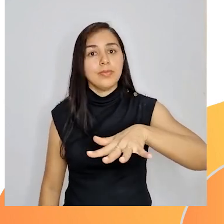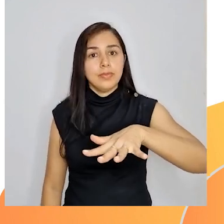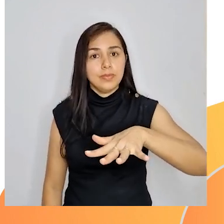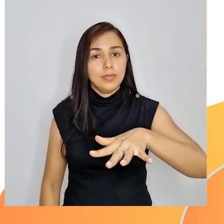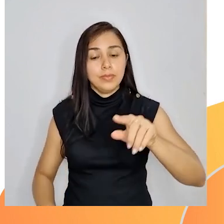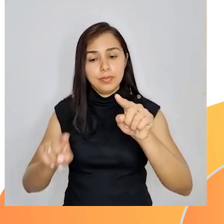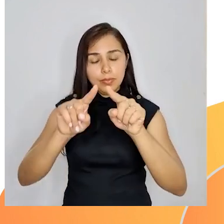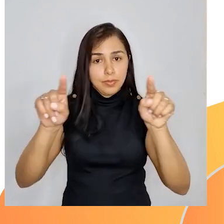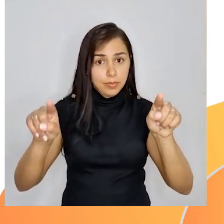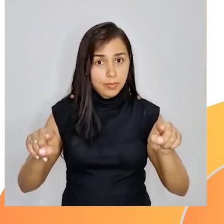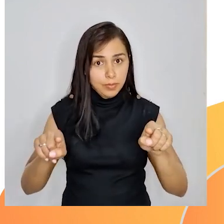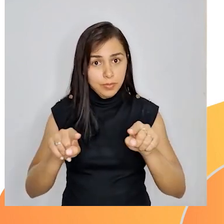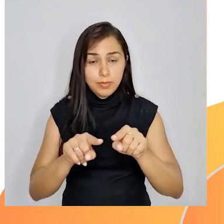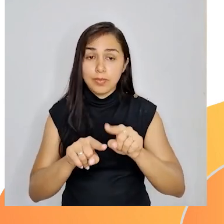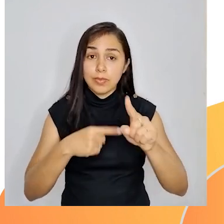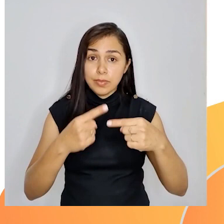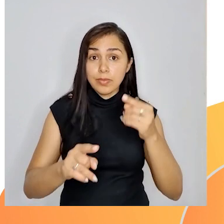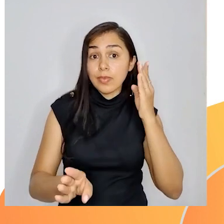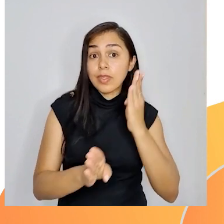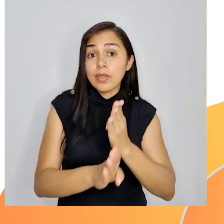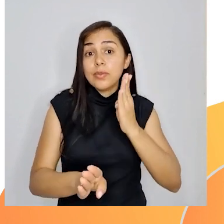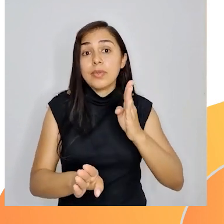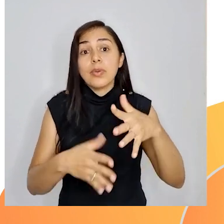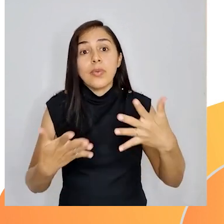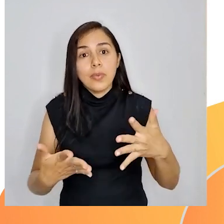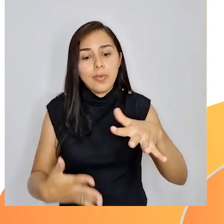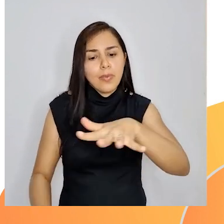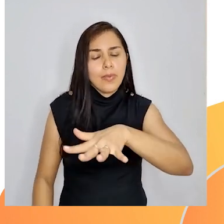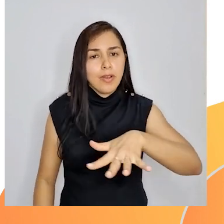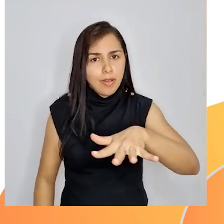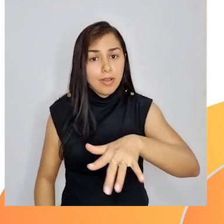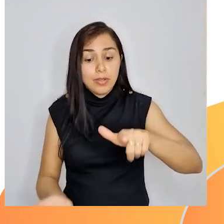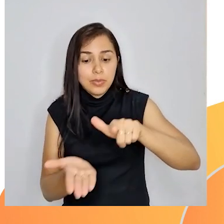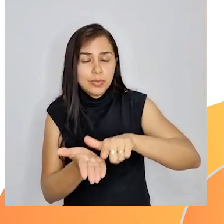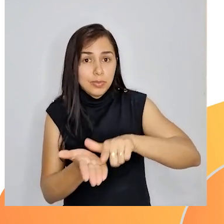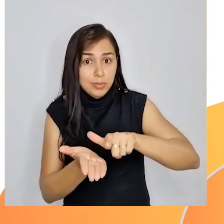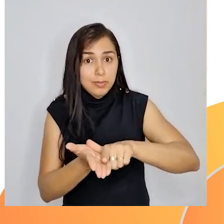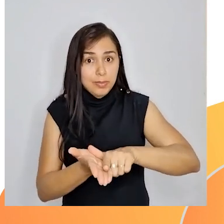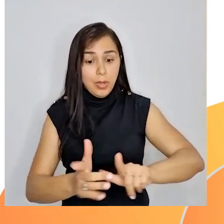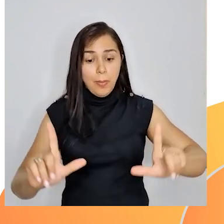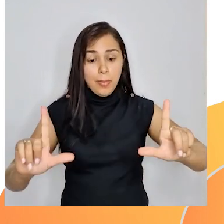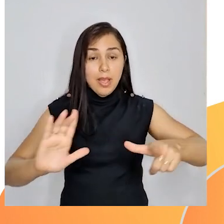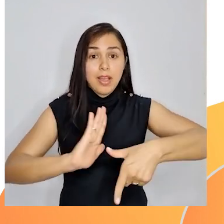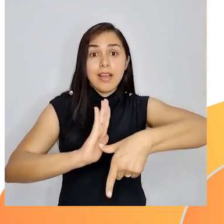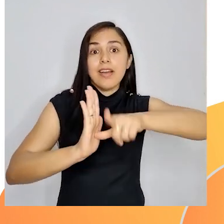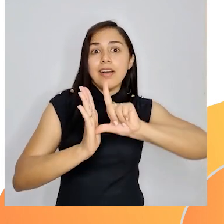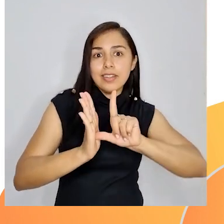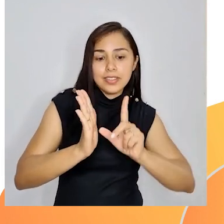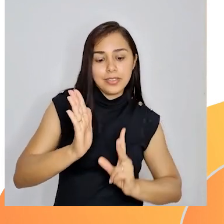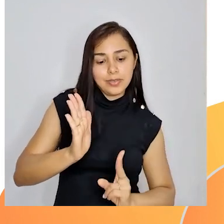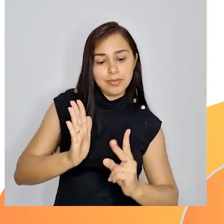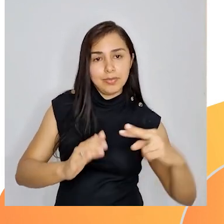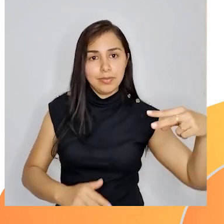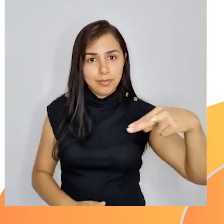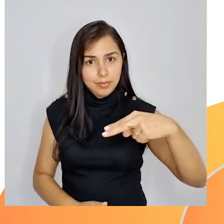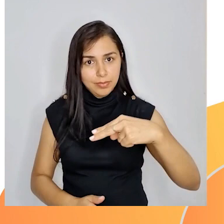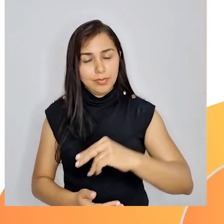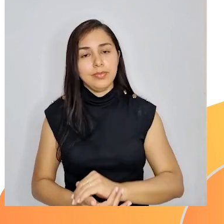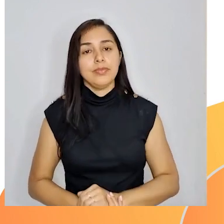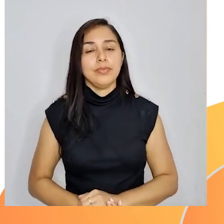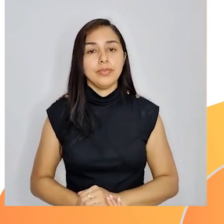dele ser cortado né então esse ladozinho aqui é ser também deixa eu organizar essa letra c